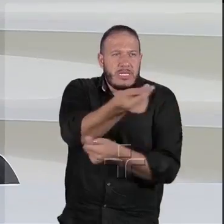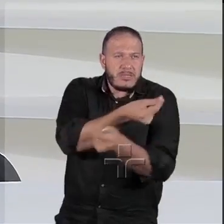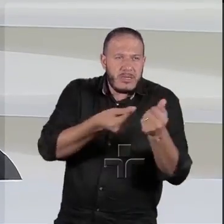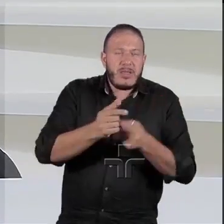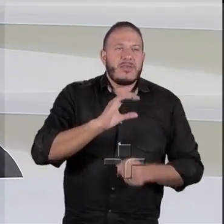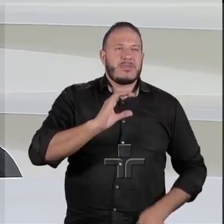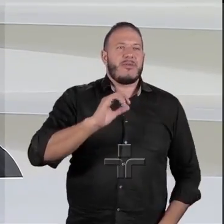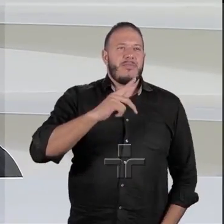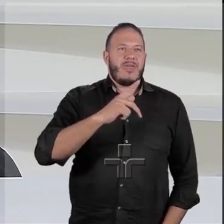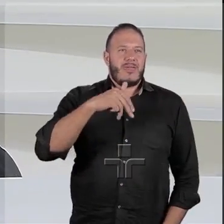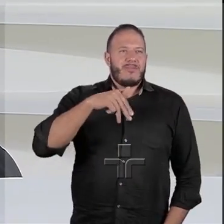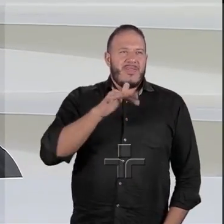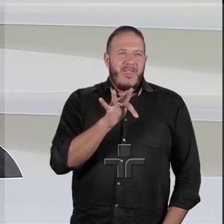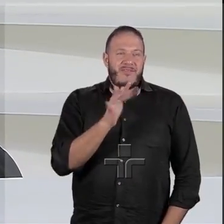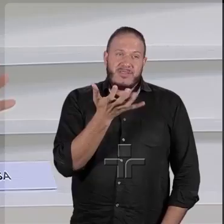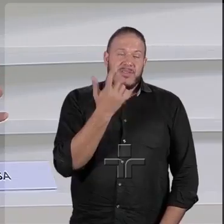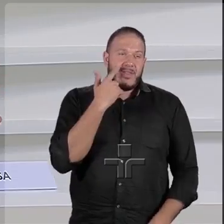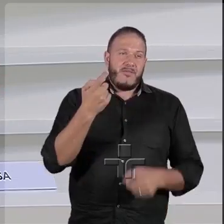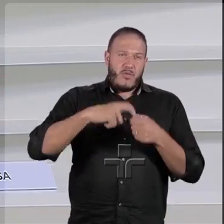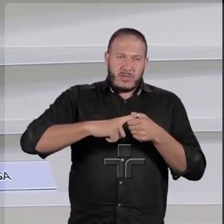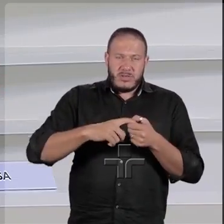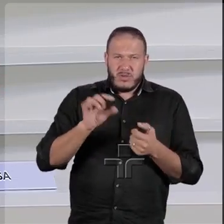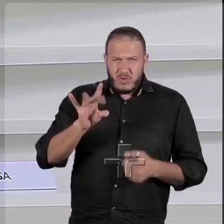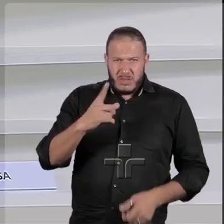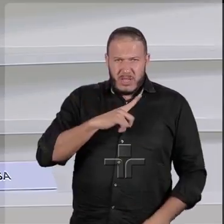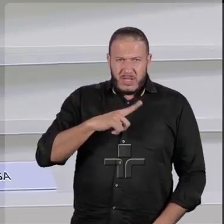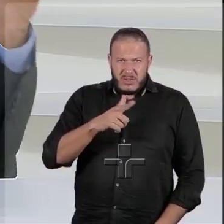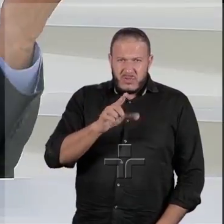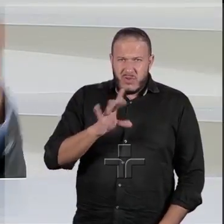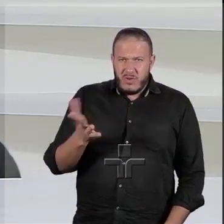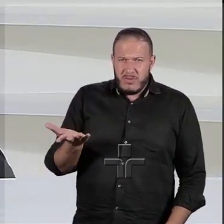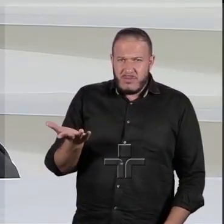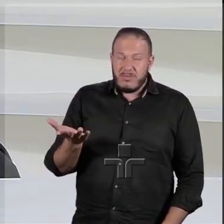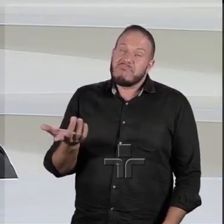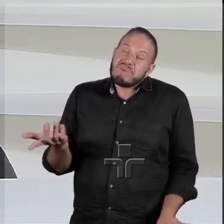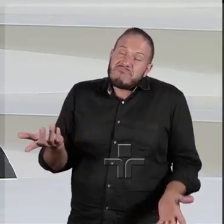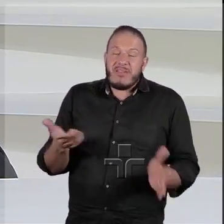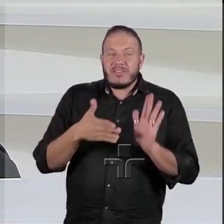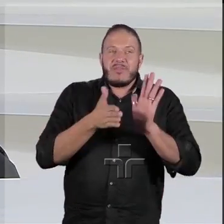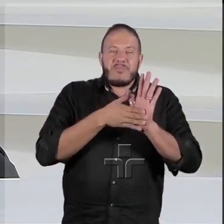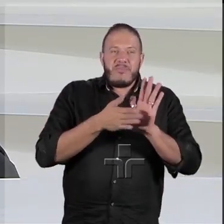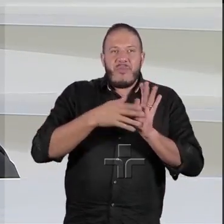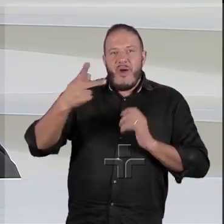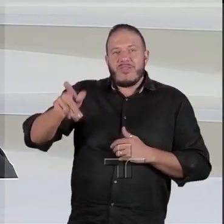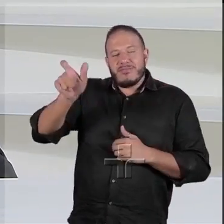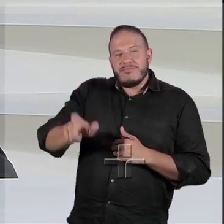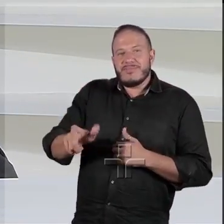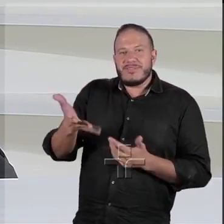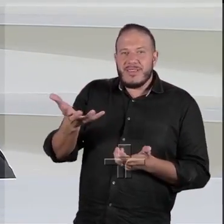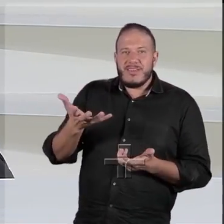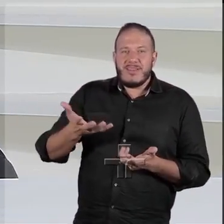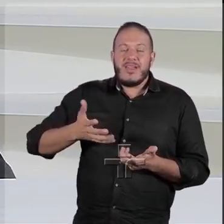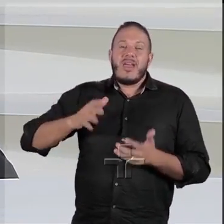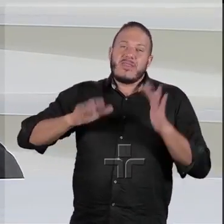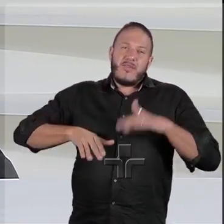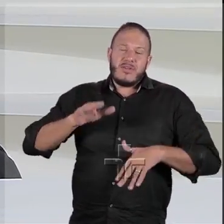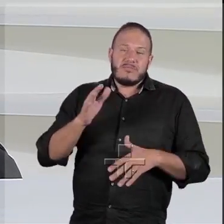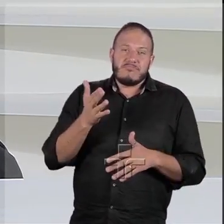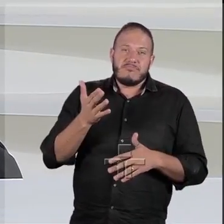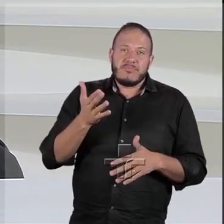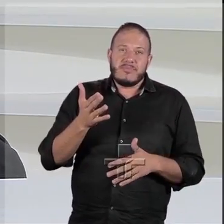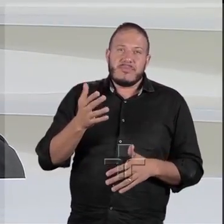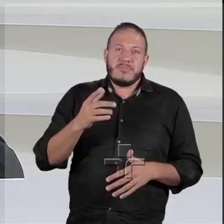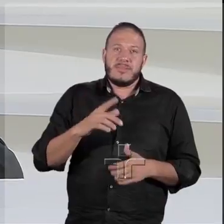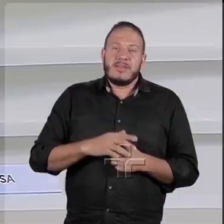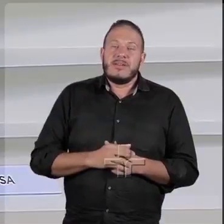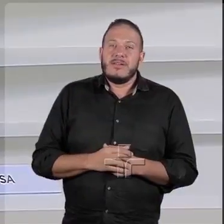CPMF. Aí é só esse. Só existiria esse. Essa é a proposta, É a proposta dele, dele. mas ele E teria ele que ser uma em cima, alíquota ele está lá,